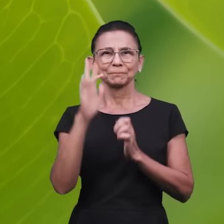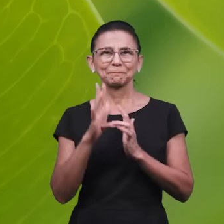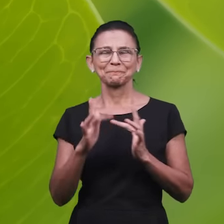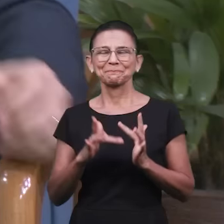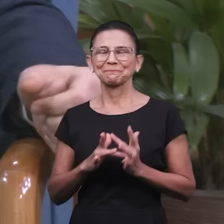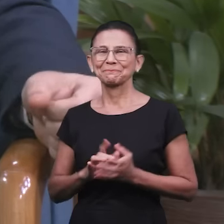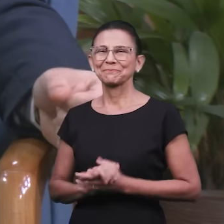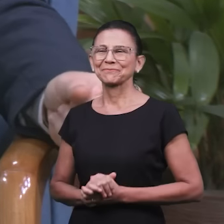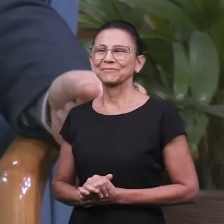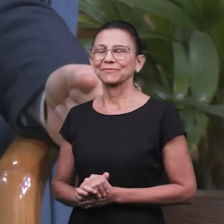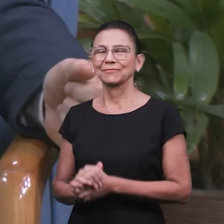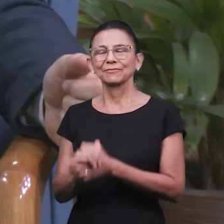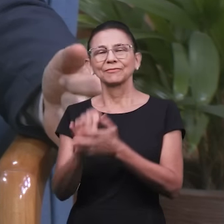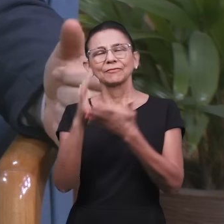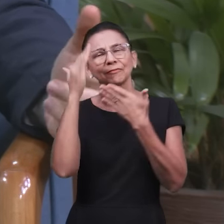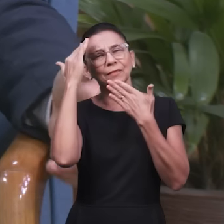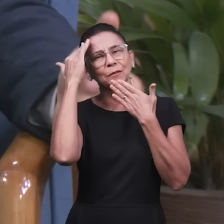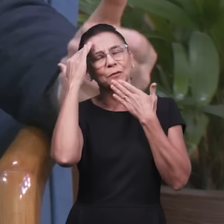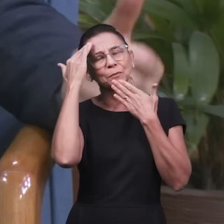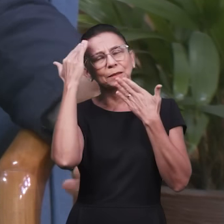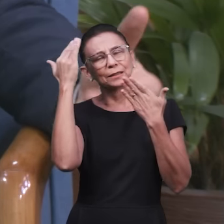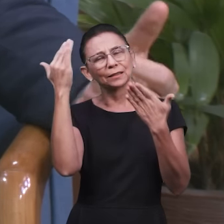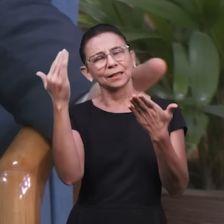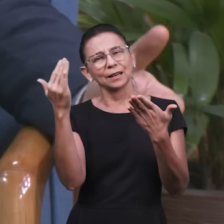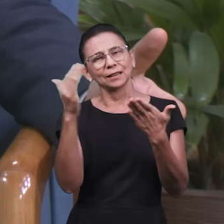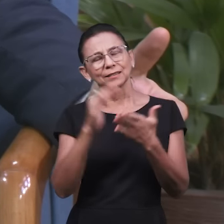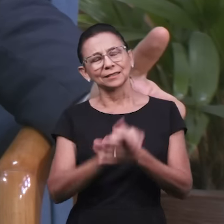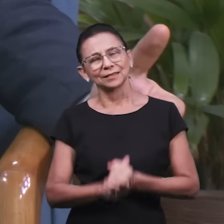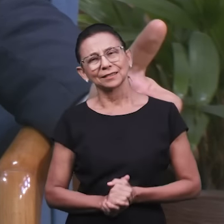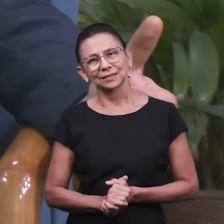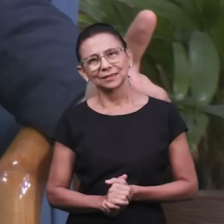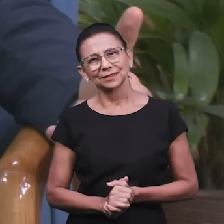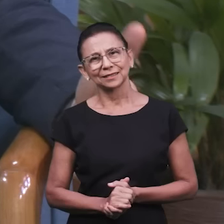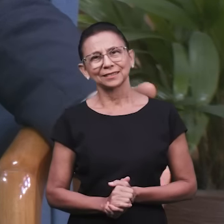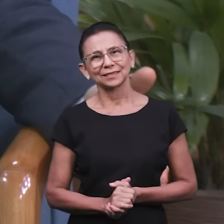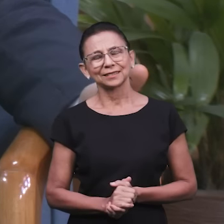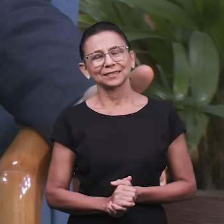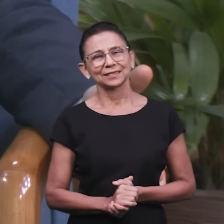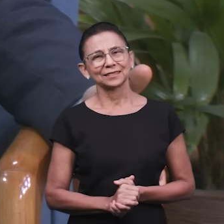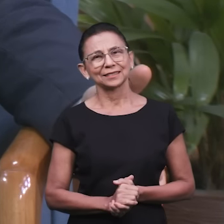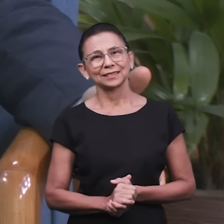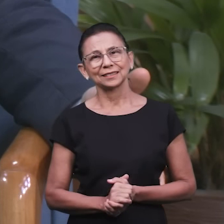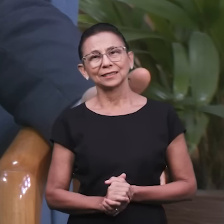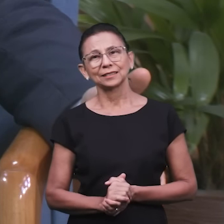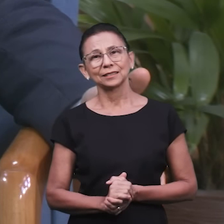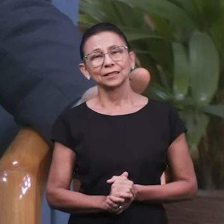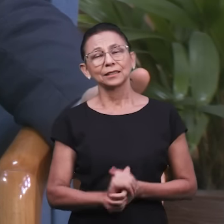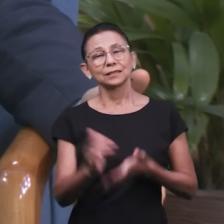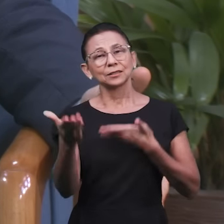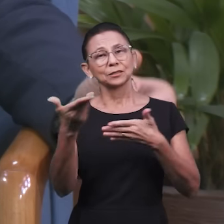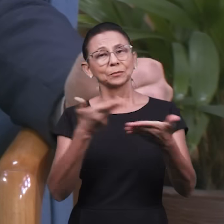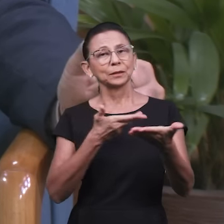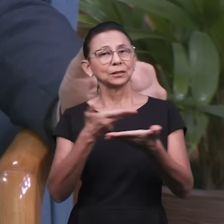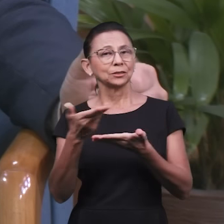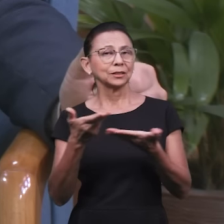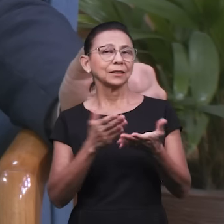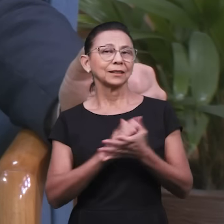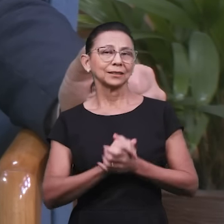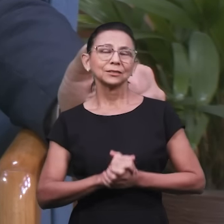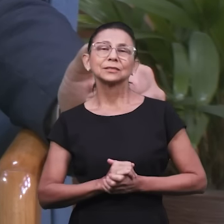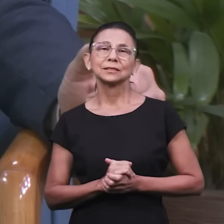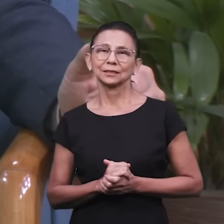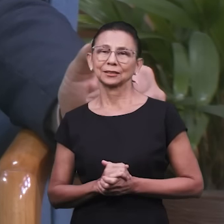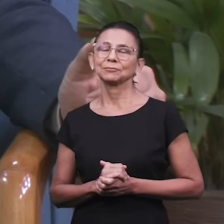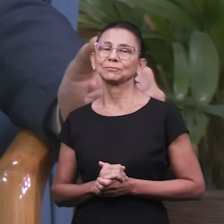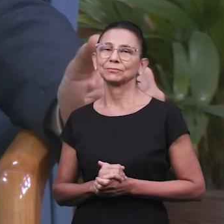paz do Senhor. Obrigado ao Ed Wilson, a Zilda e a Júlia também por terem enviado as suas participações. bem como ao Davi